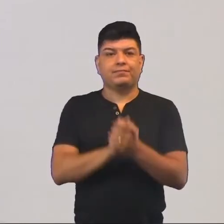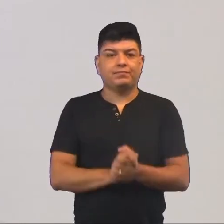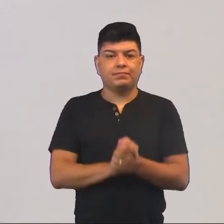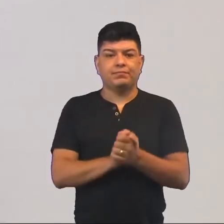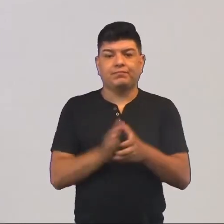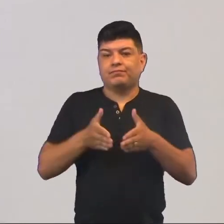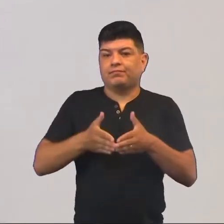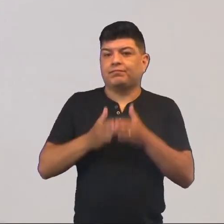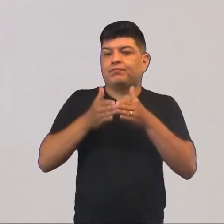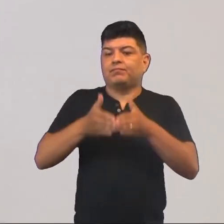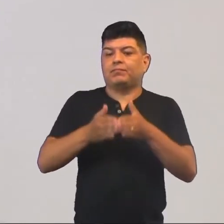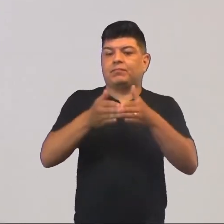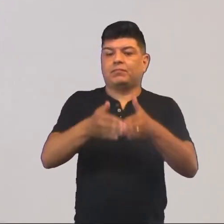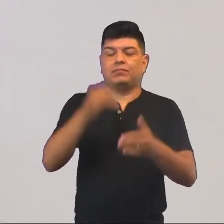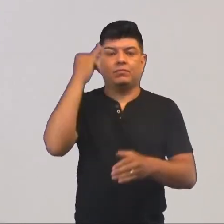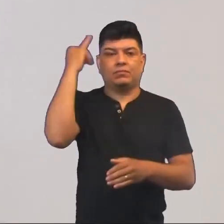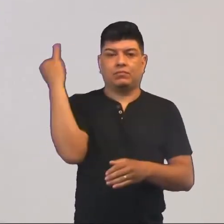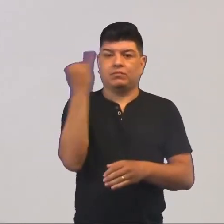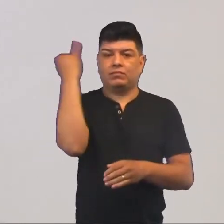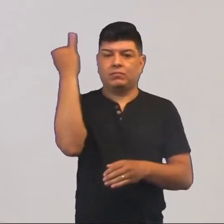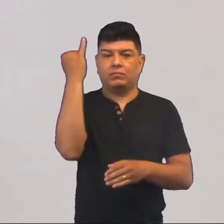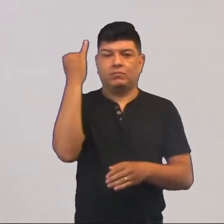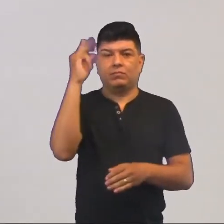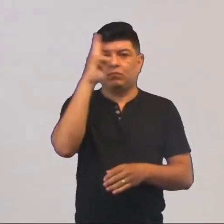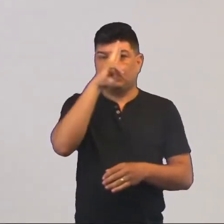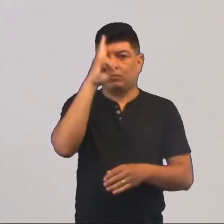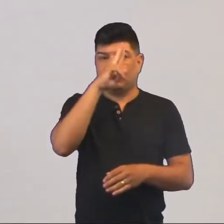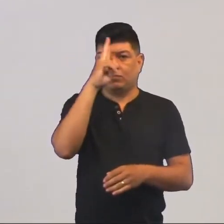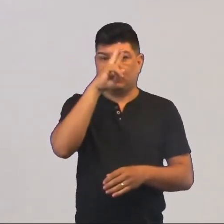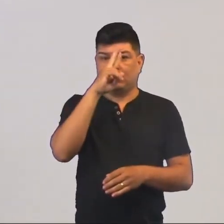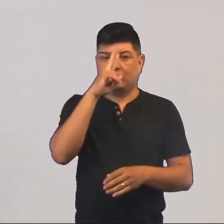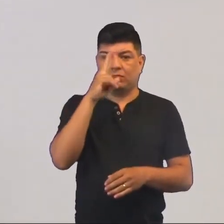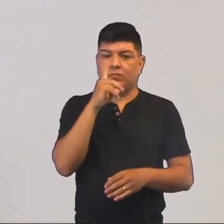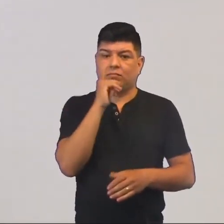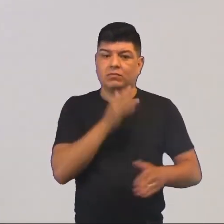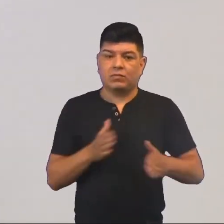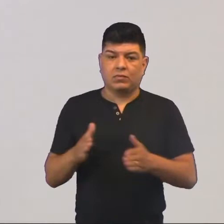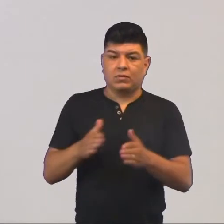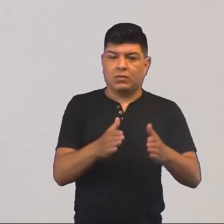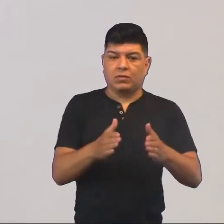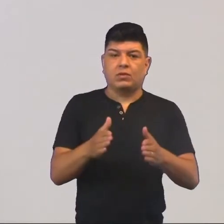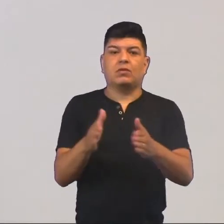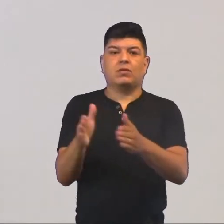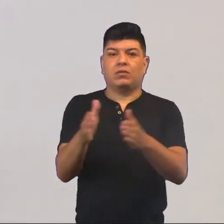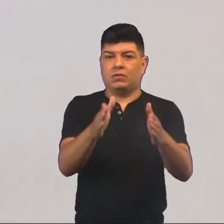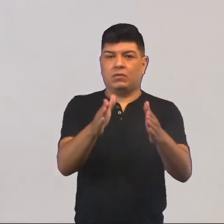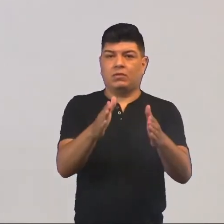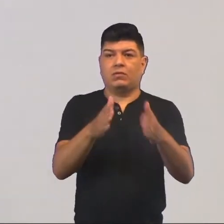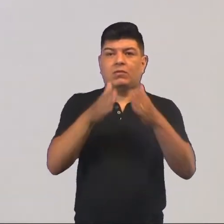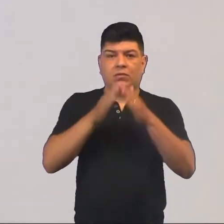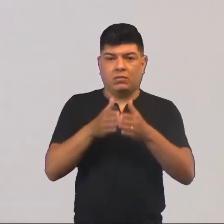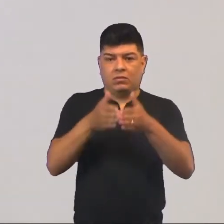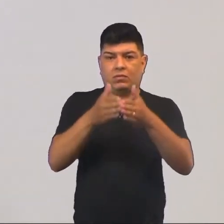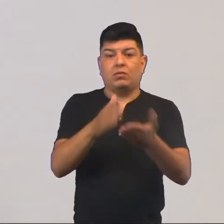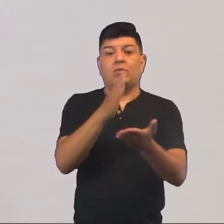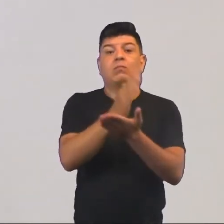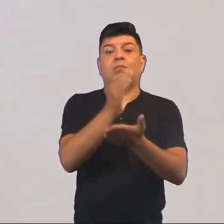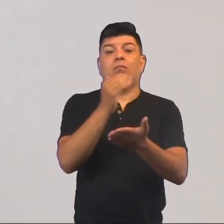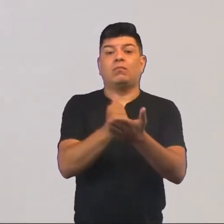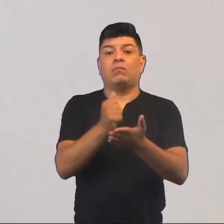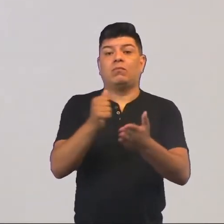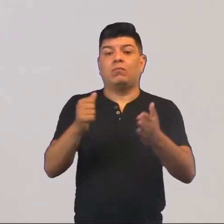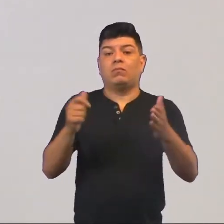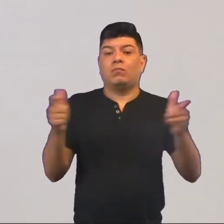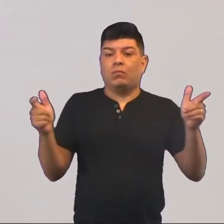da navegação, é importante lembrar que a gente, quando fala de rios navegáveis, aí você vai dividir então por